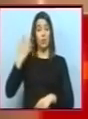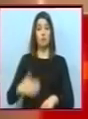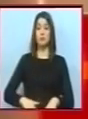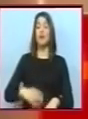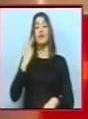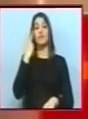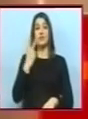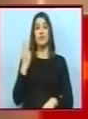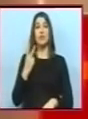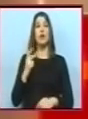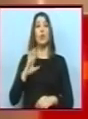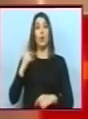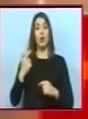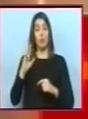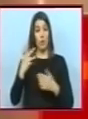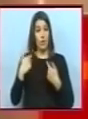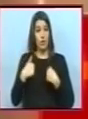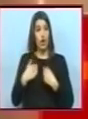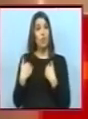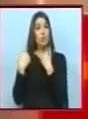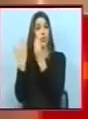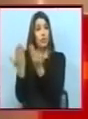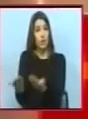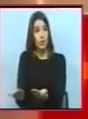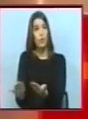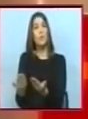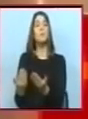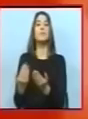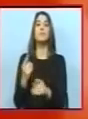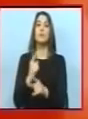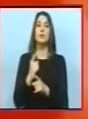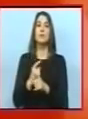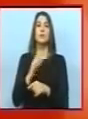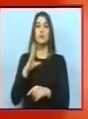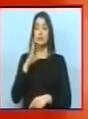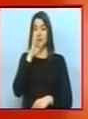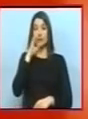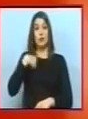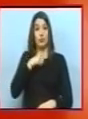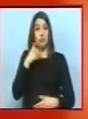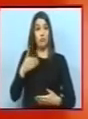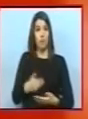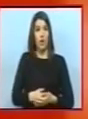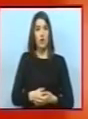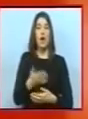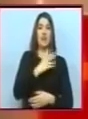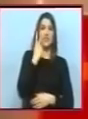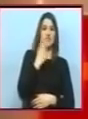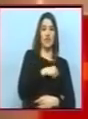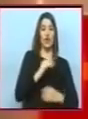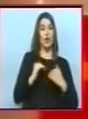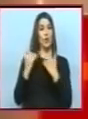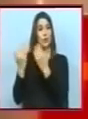pessoas não têm muita noção, mesmo as doações e a sua capacidade de doar, se à morte aquela doação que foi feita em vida